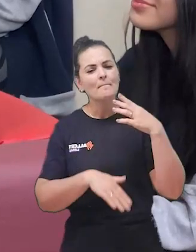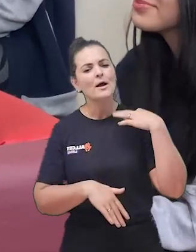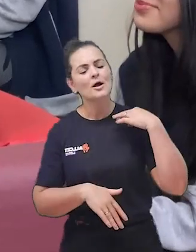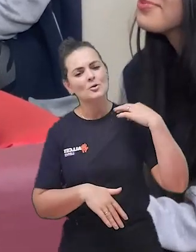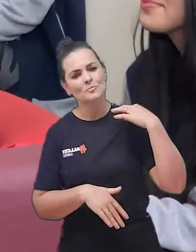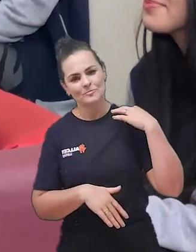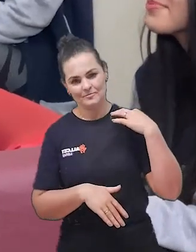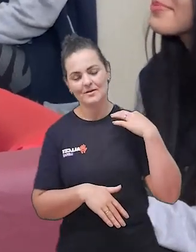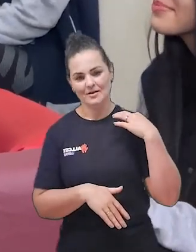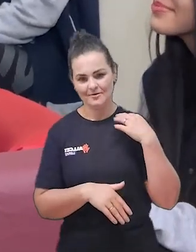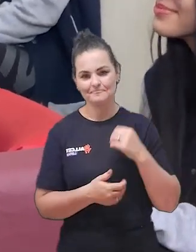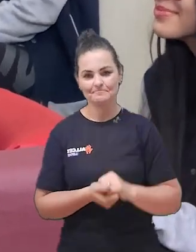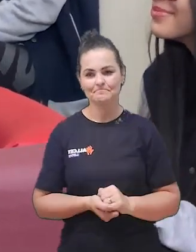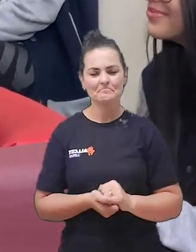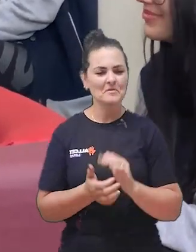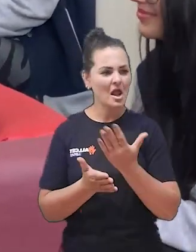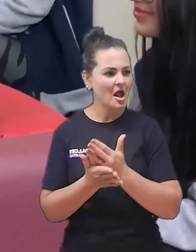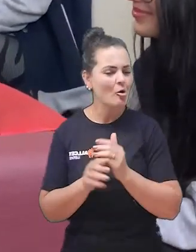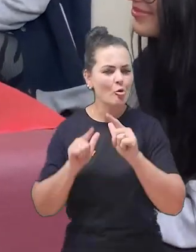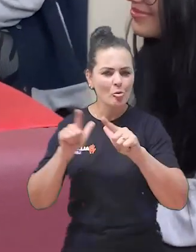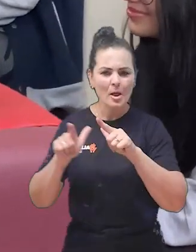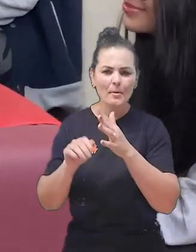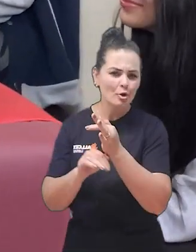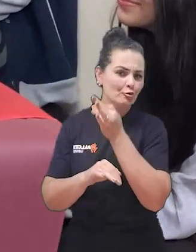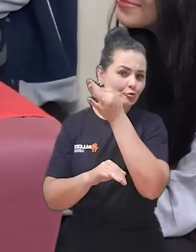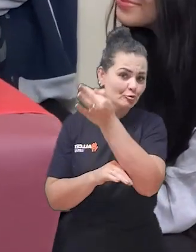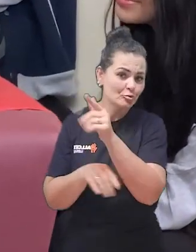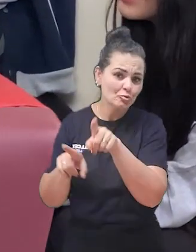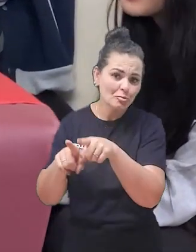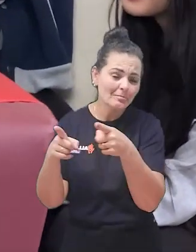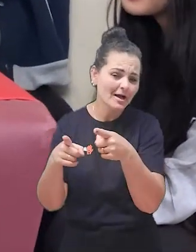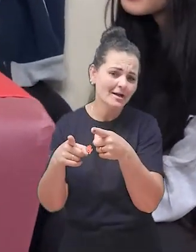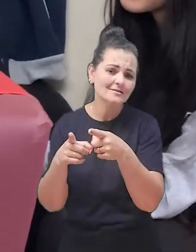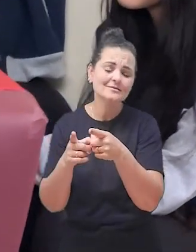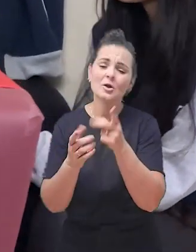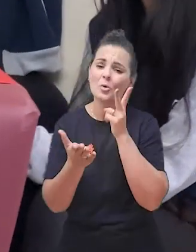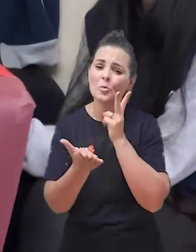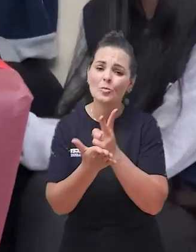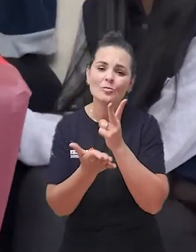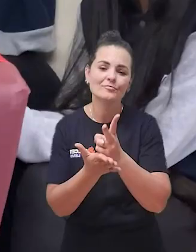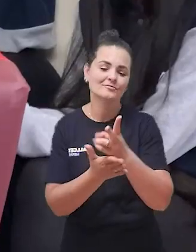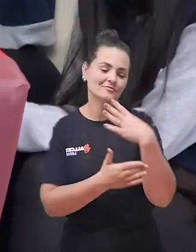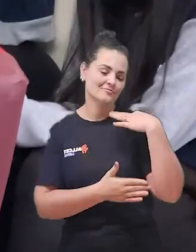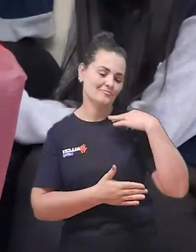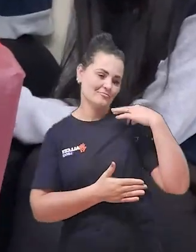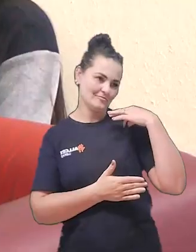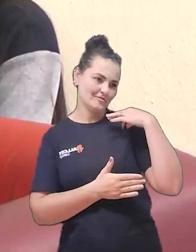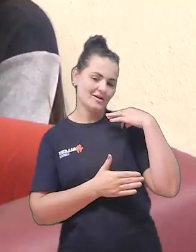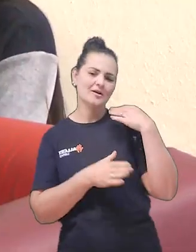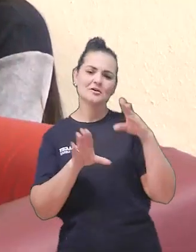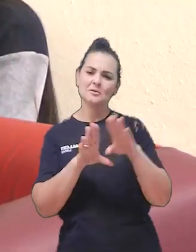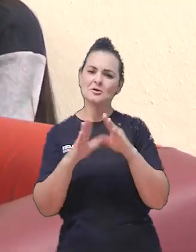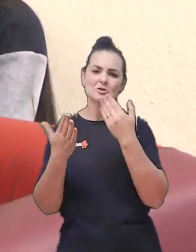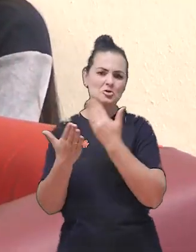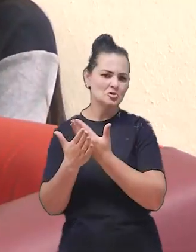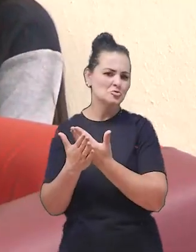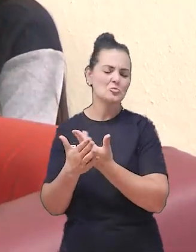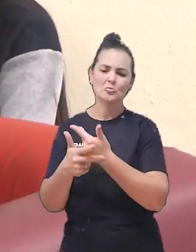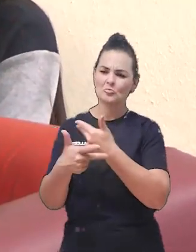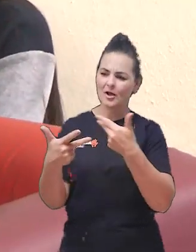do trabalho que vocês venham a ter, venham a fazer, independente do estudo, sejam voluntários na